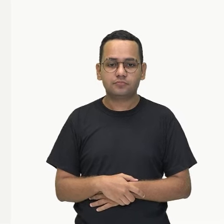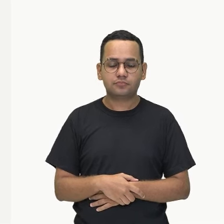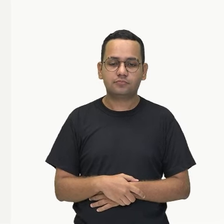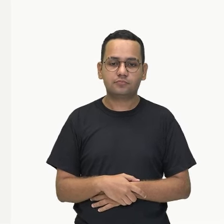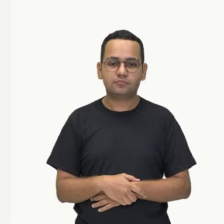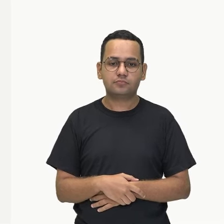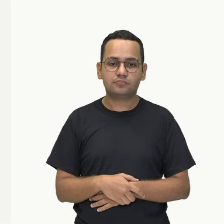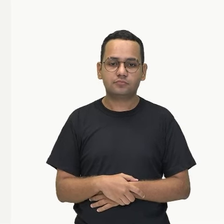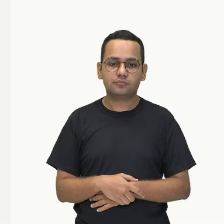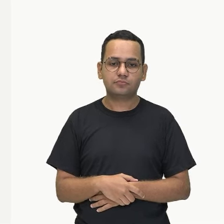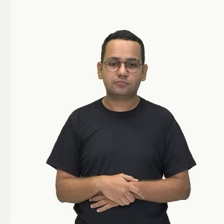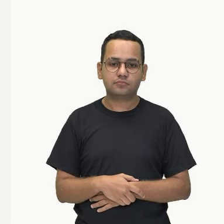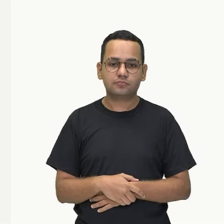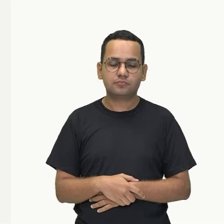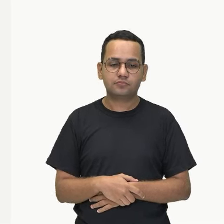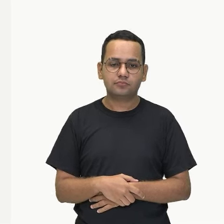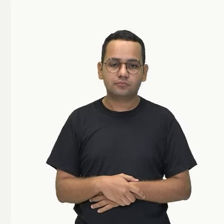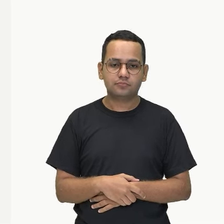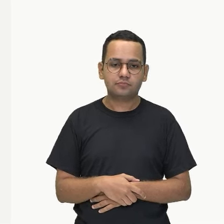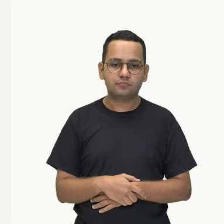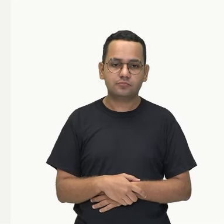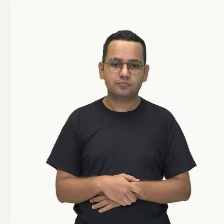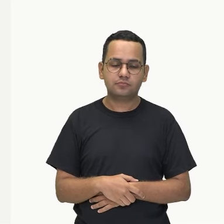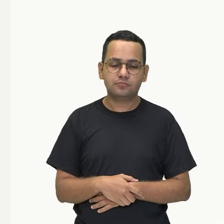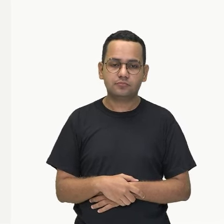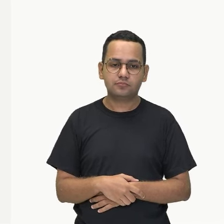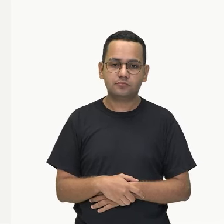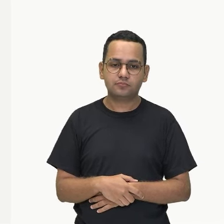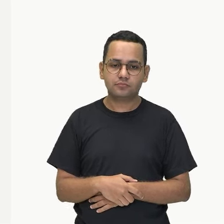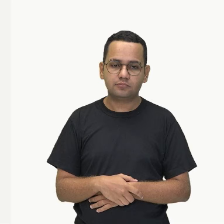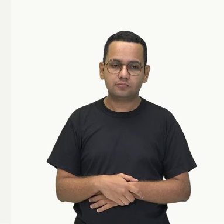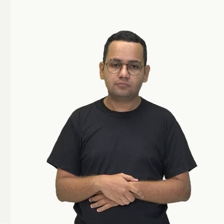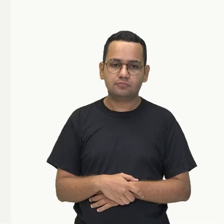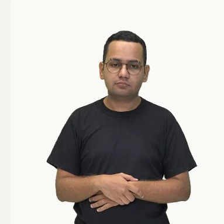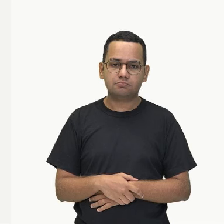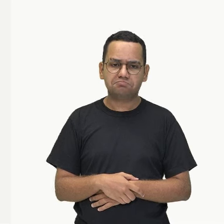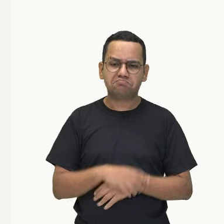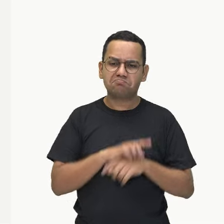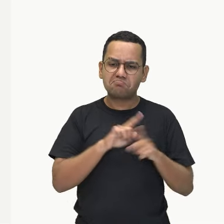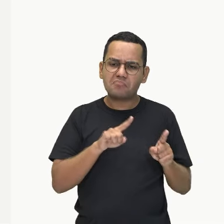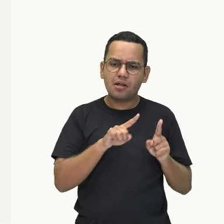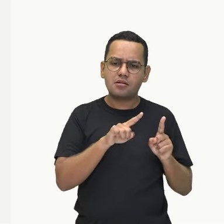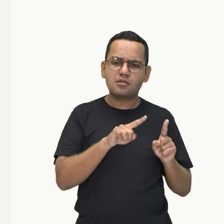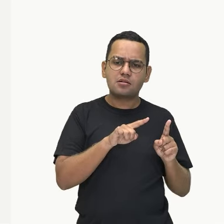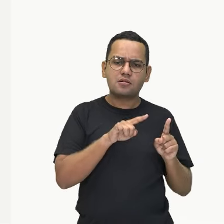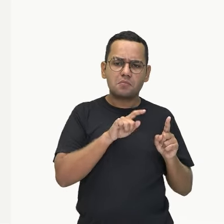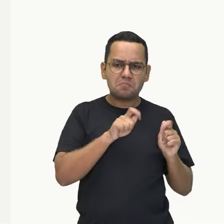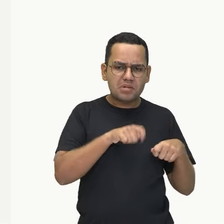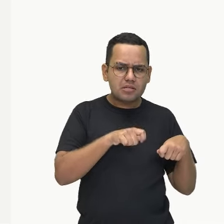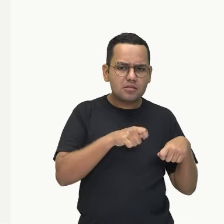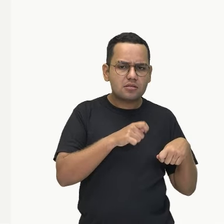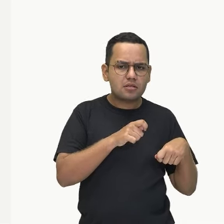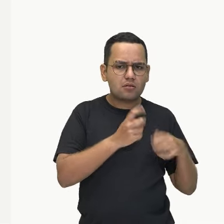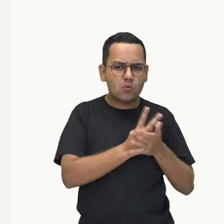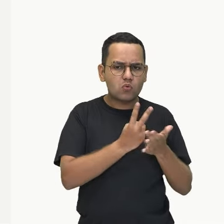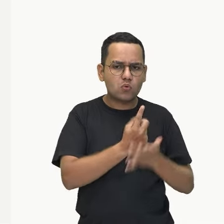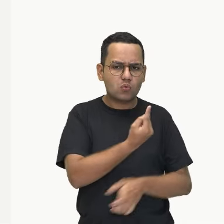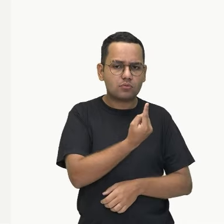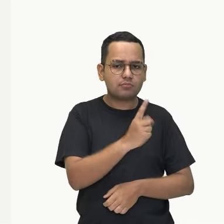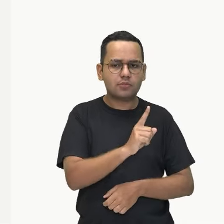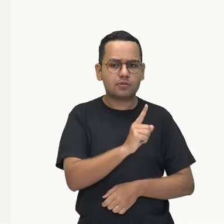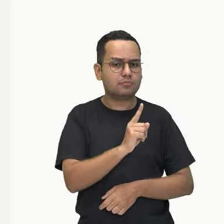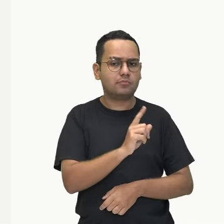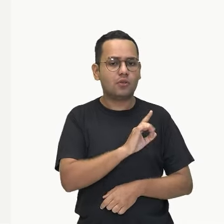Tá? Então, menos 1x, eu preciso deixar 1? Não, ele só vai virar